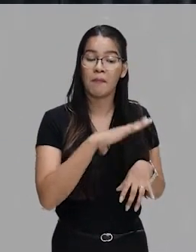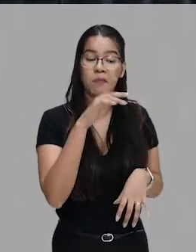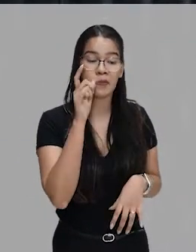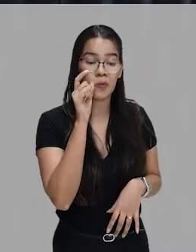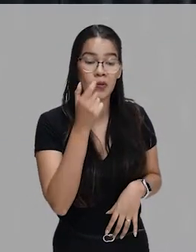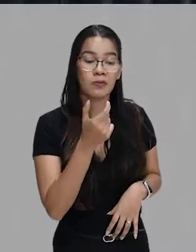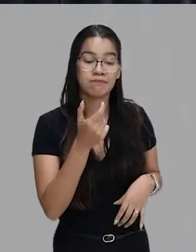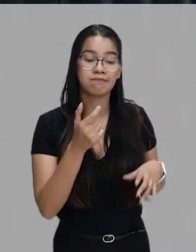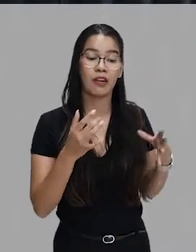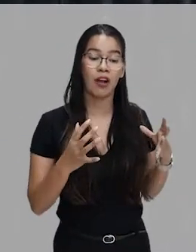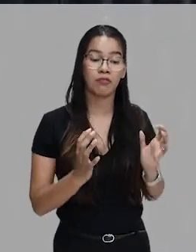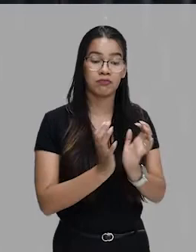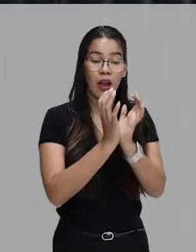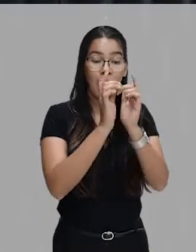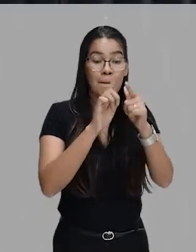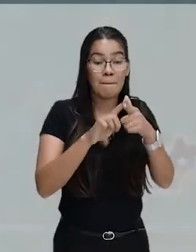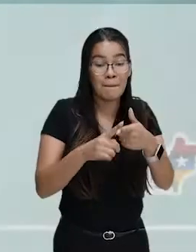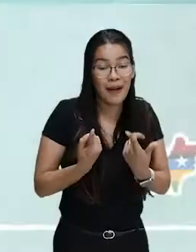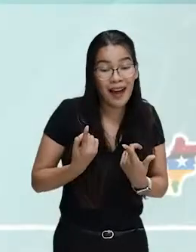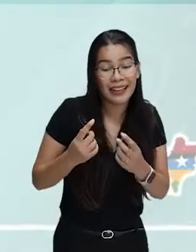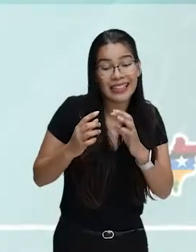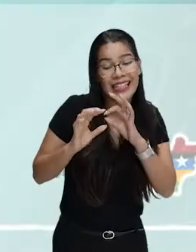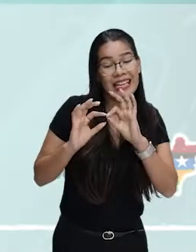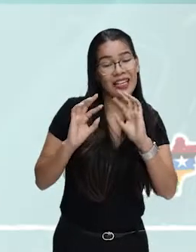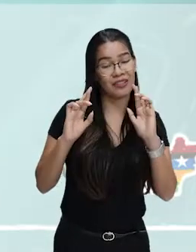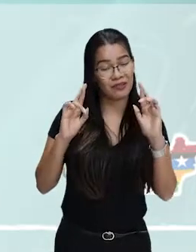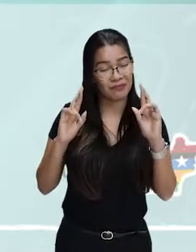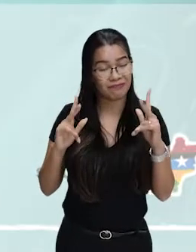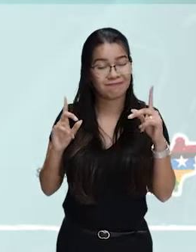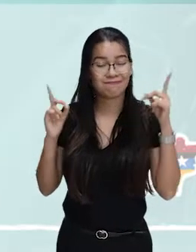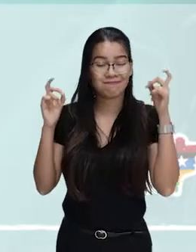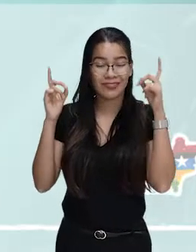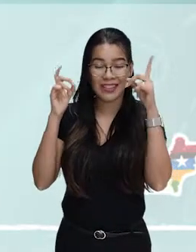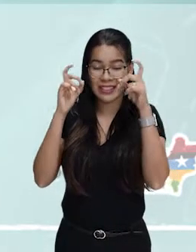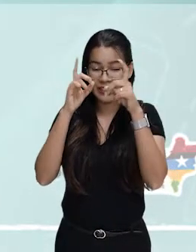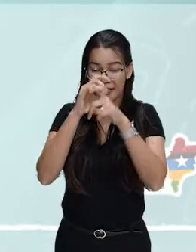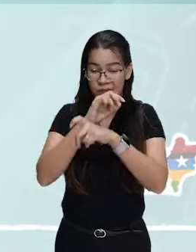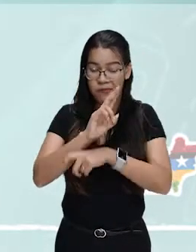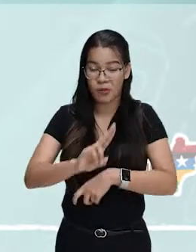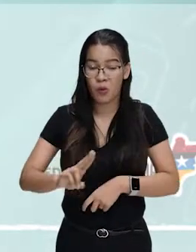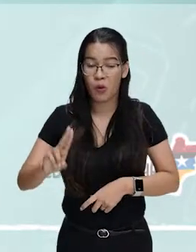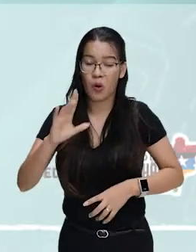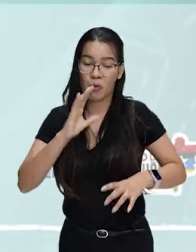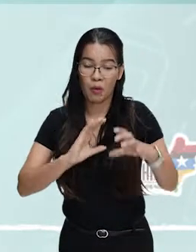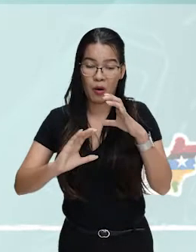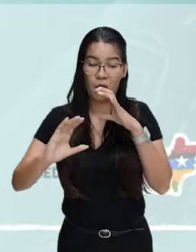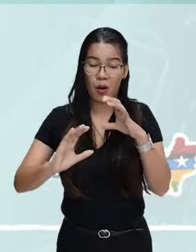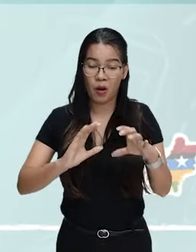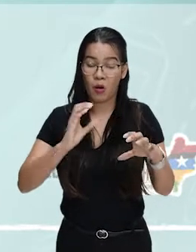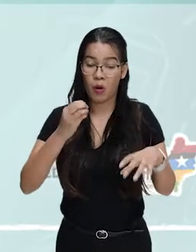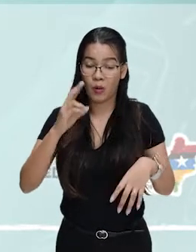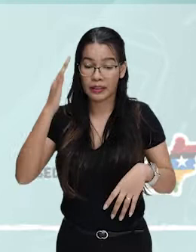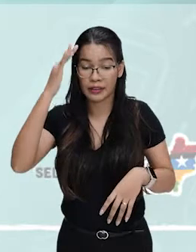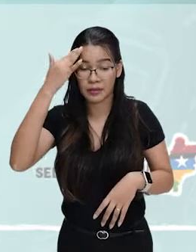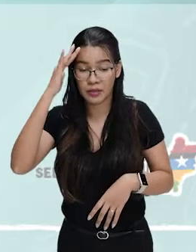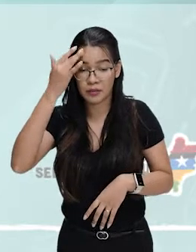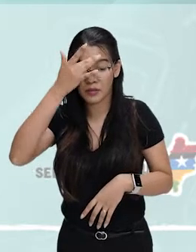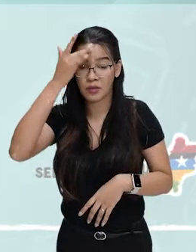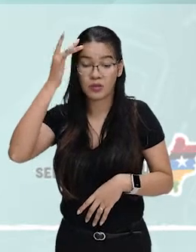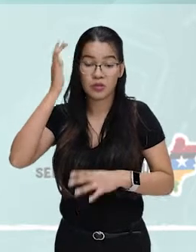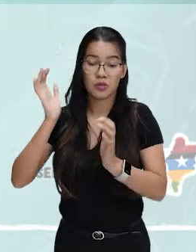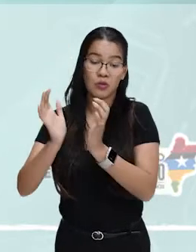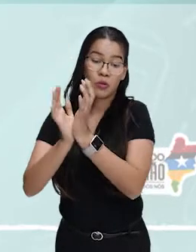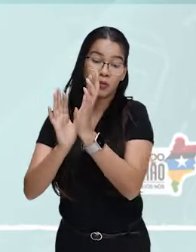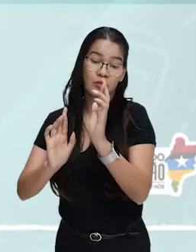mas está longe de ser uma ferramenta de comunicação, de coesão entre pessoas e grupos